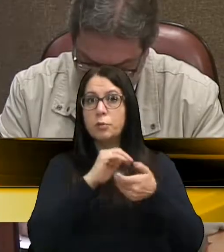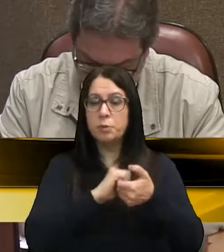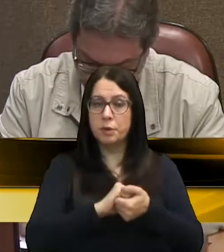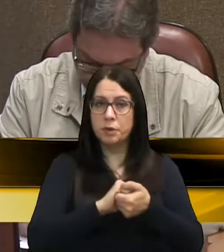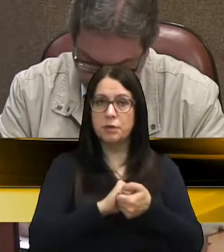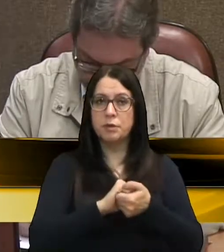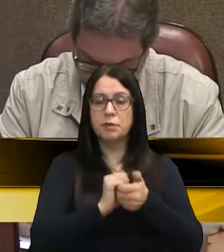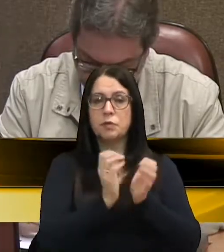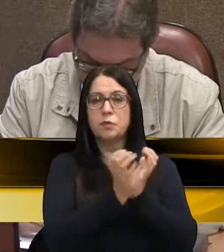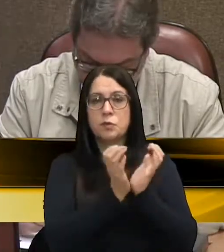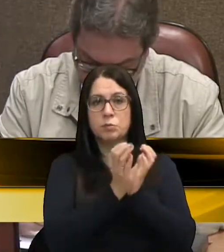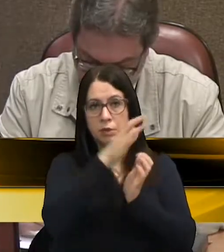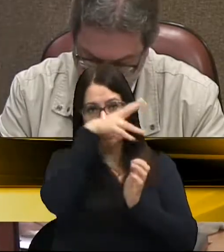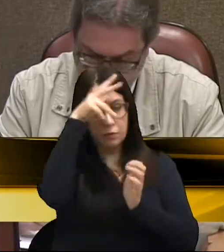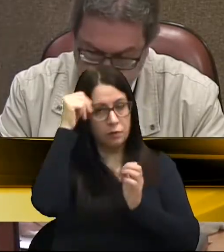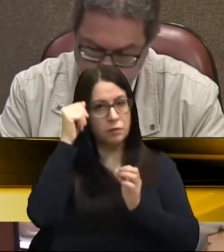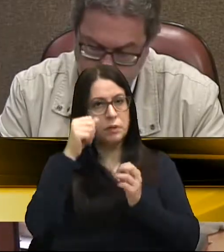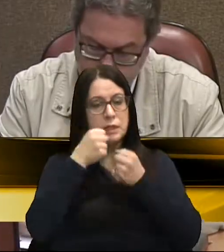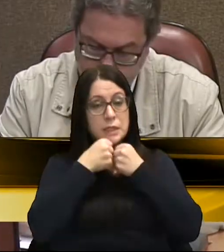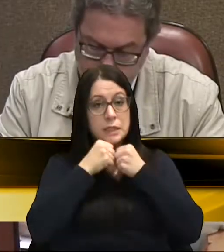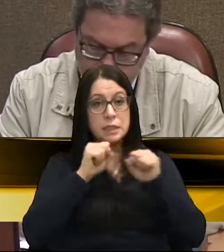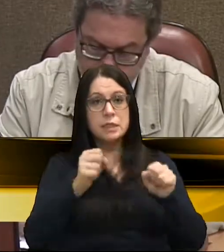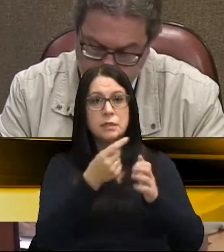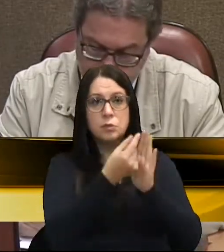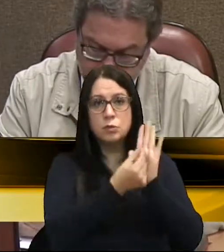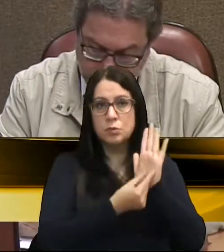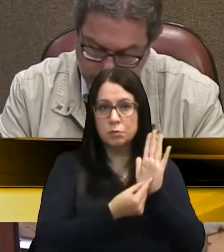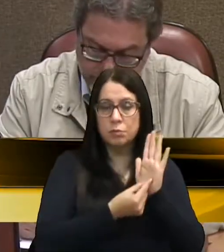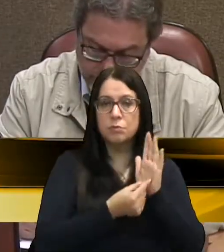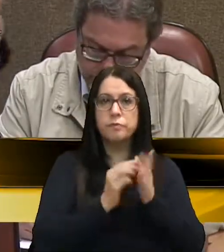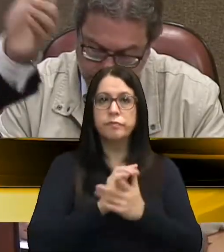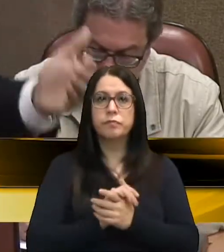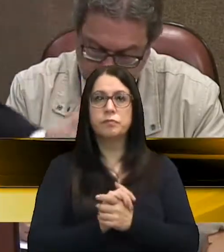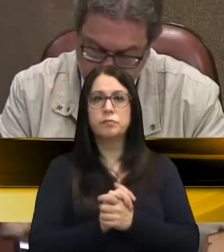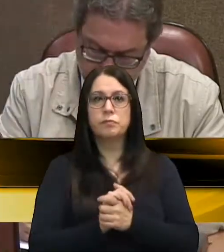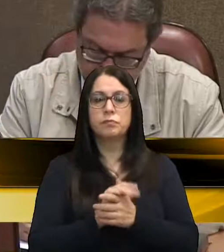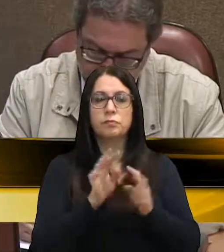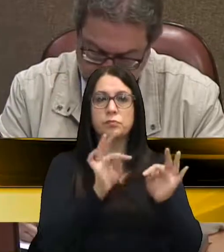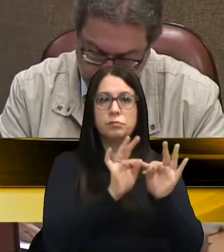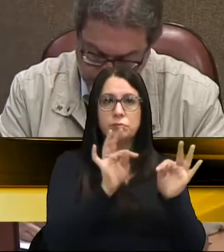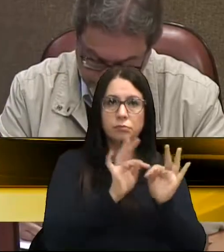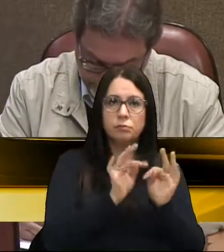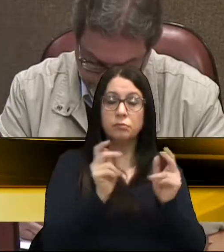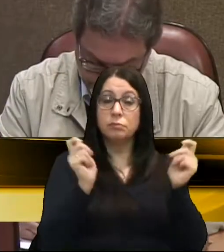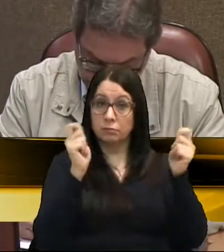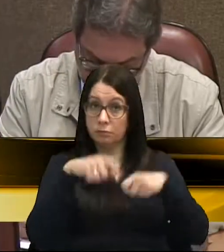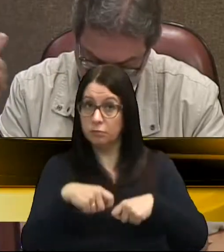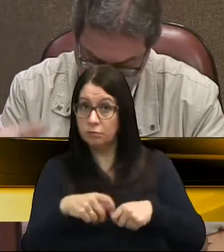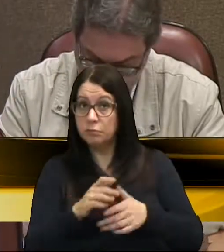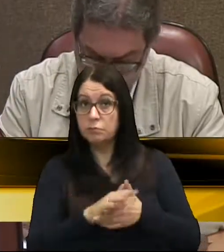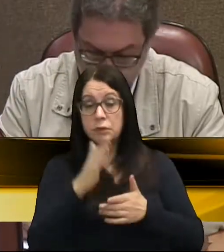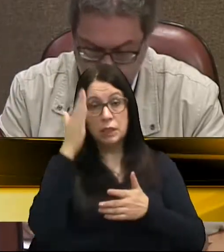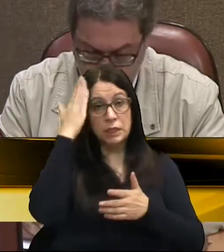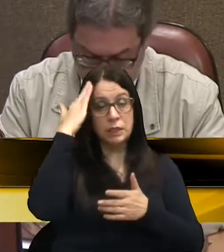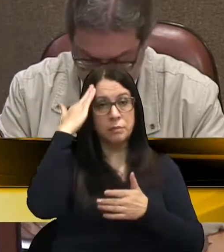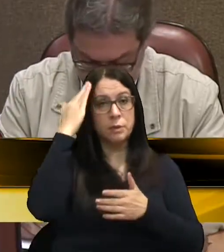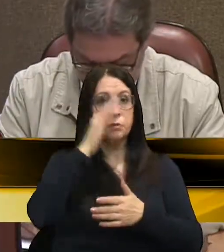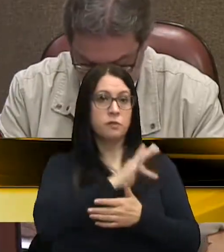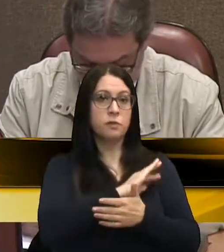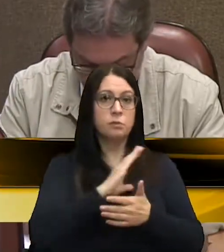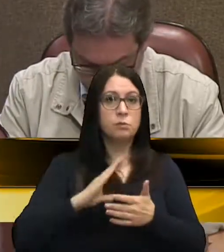equipe da Prefeitura, da Secretaria, a equipe do Orçamento, de técnicos altamente capacitados, porque sabemos, vereador